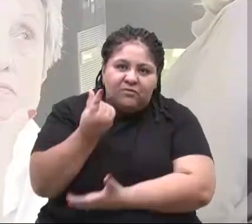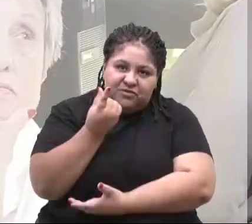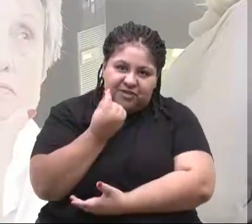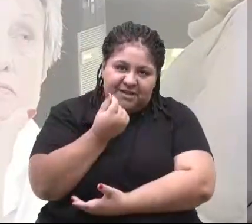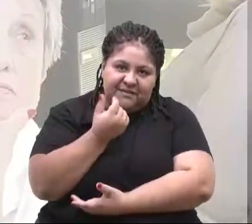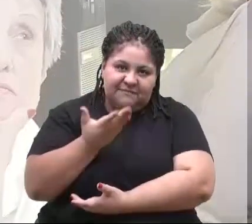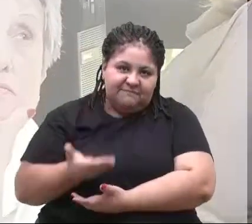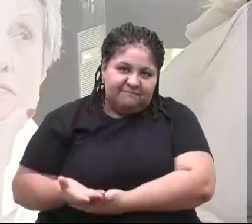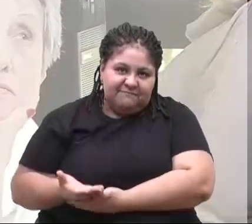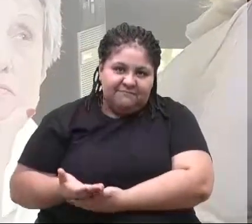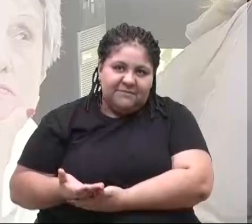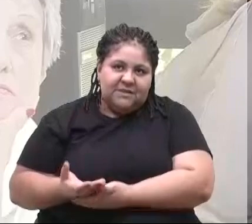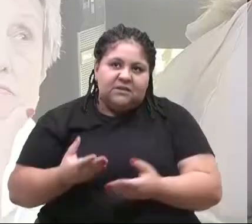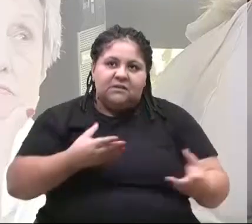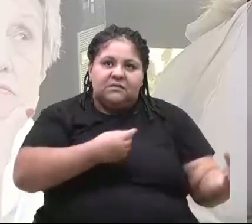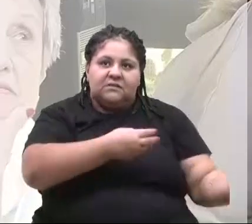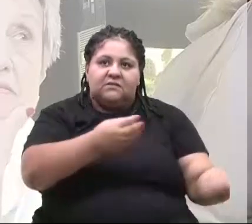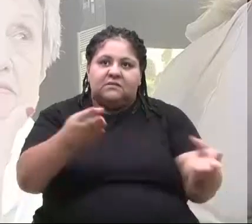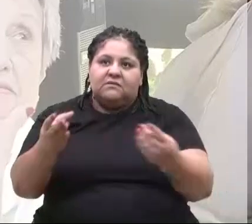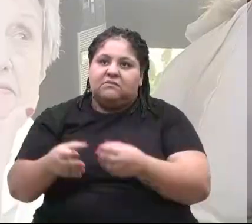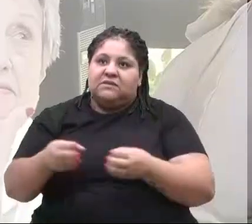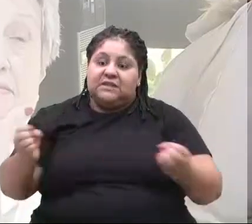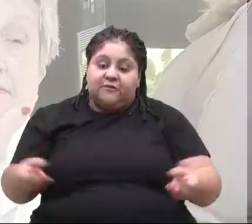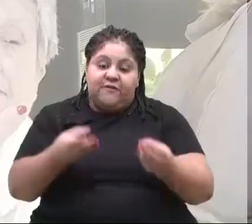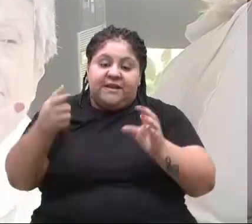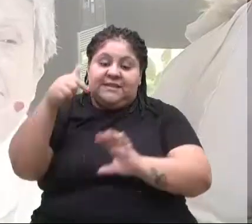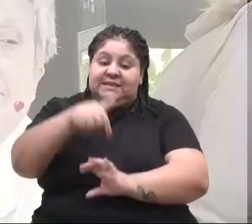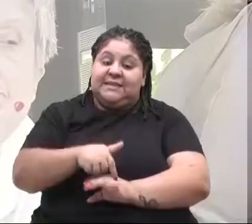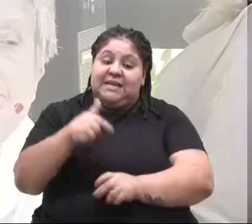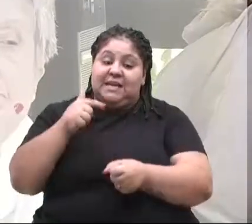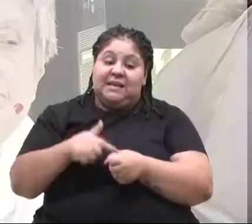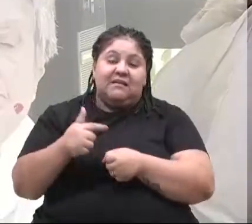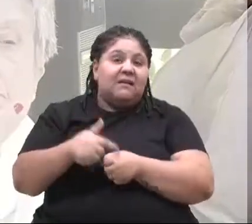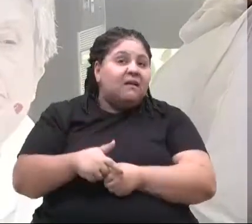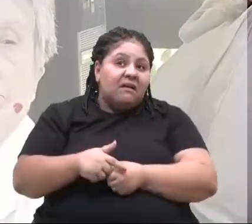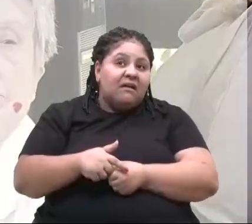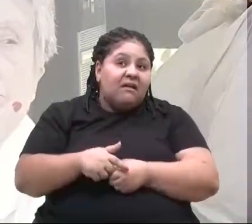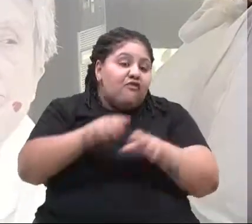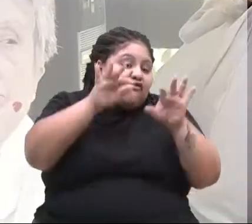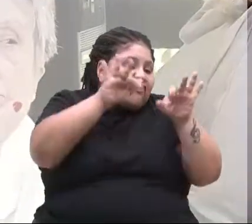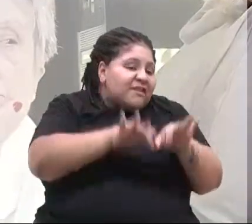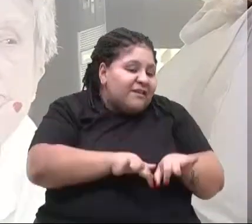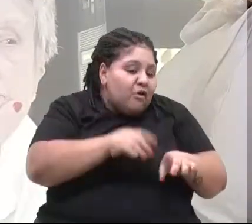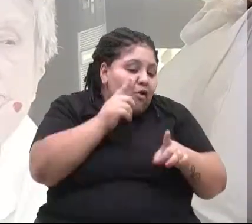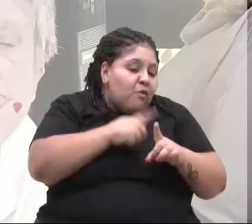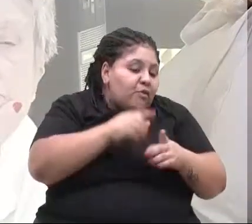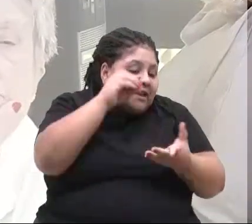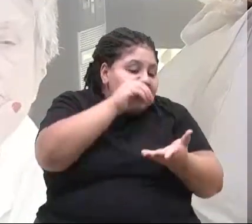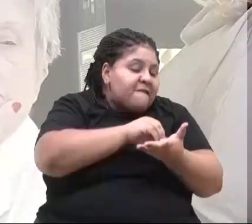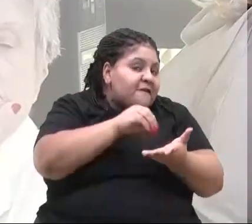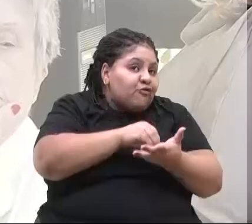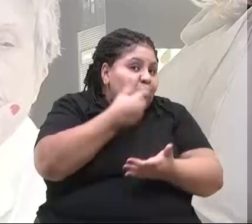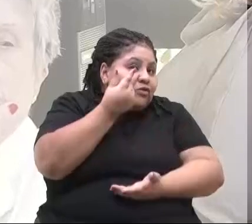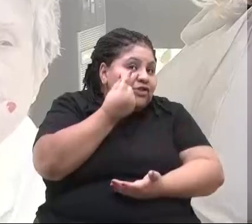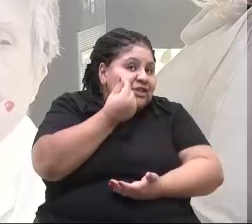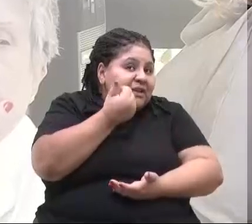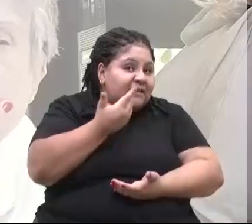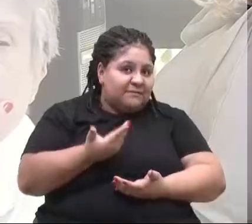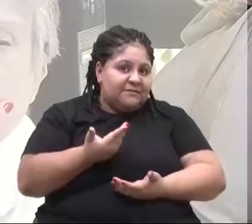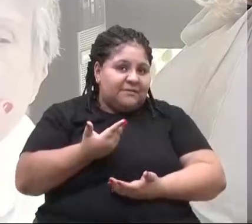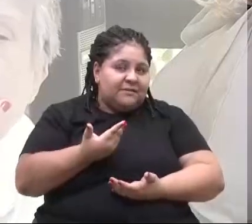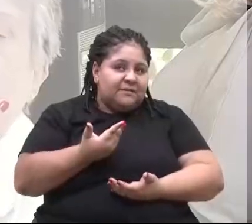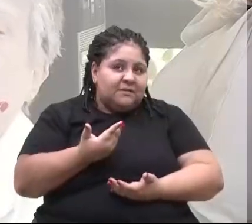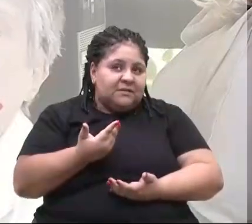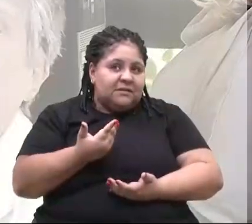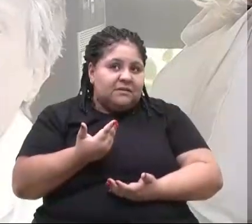investimento. Muitas festas na nossa cidade foram se apagando por falta de investimento. Então, a gente não